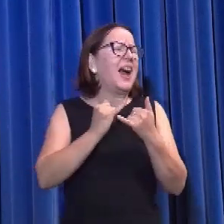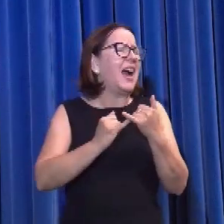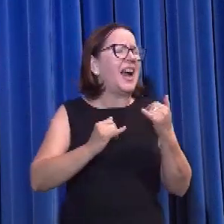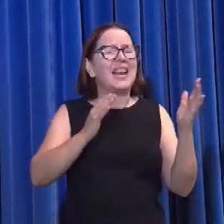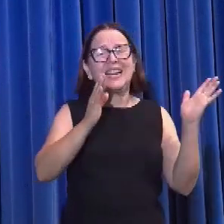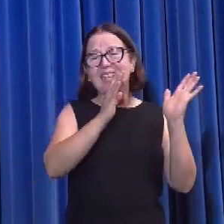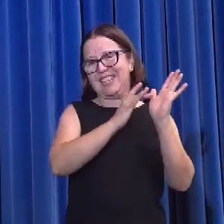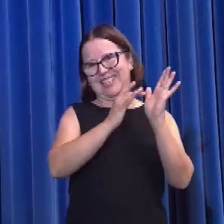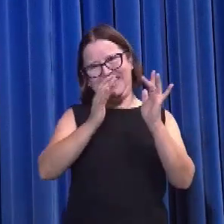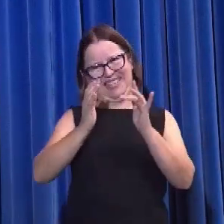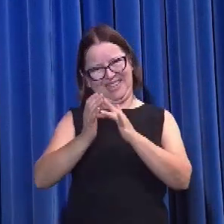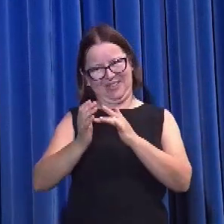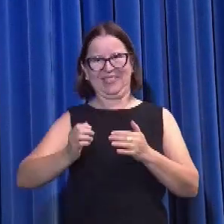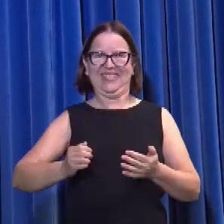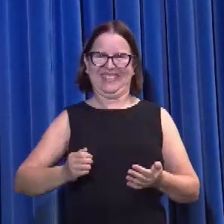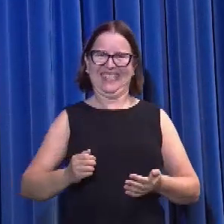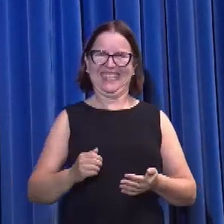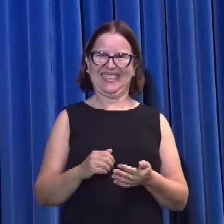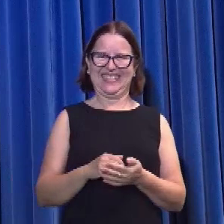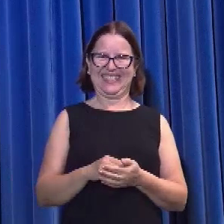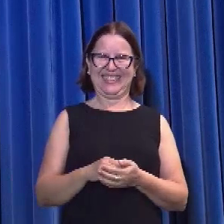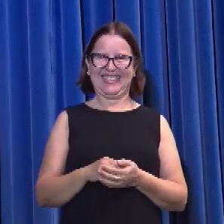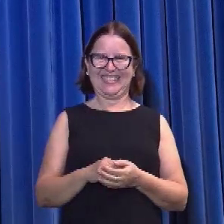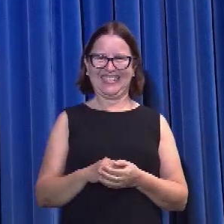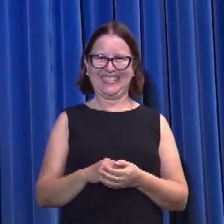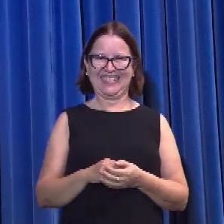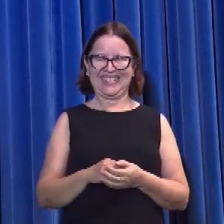com Jesus. Uau!